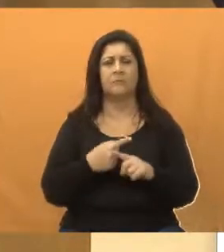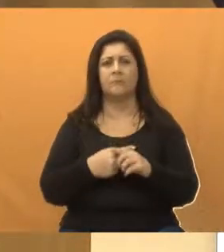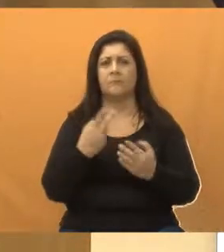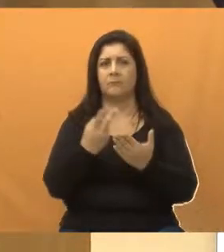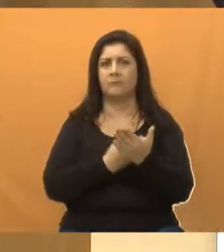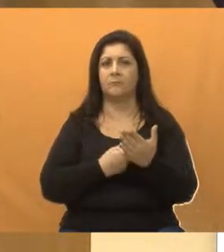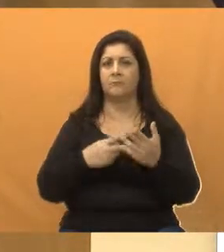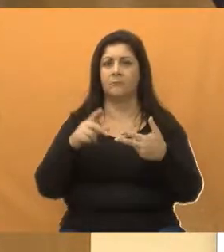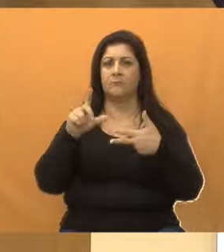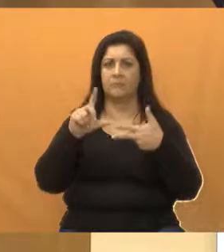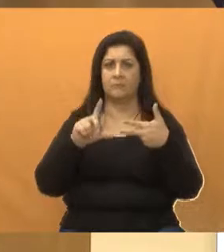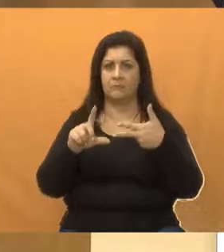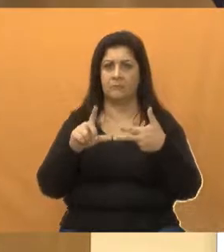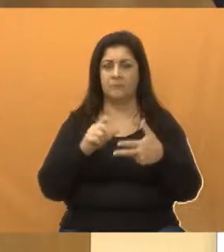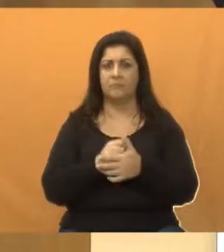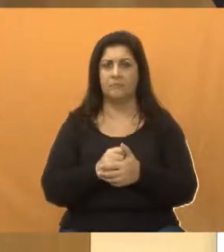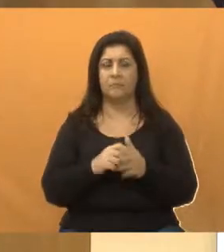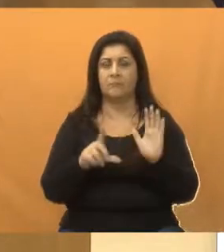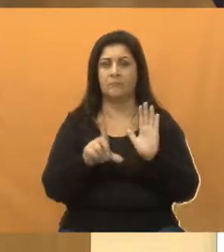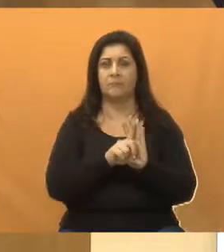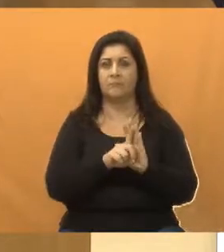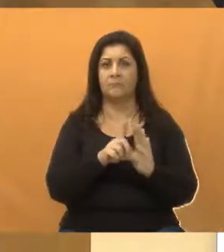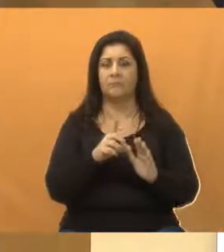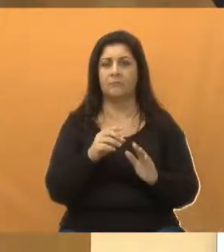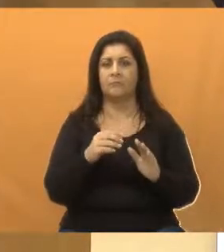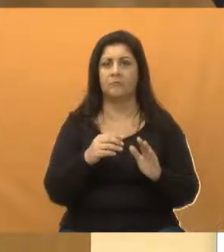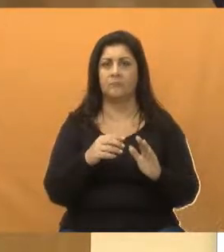legislativo? A Lei Municipal número